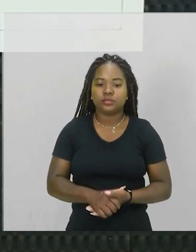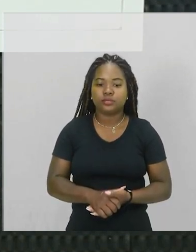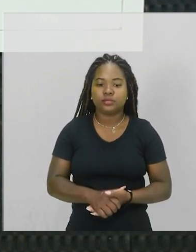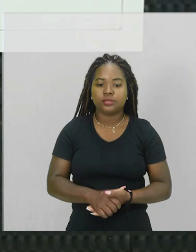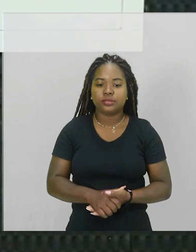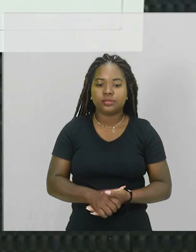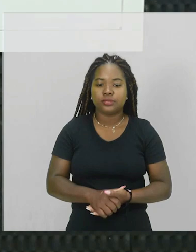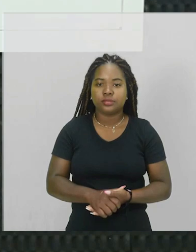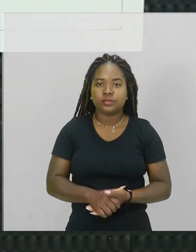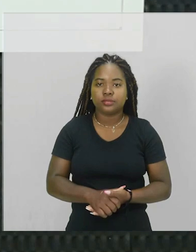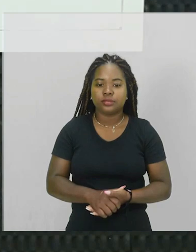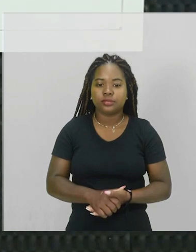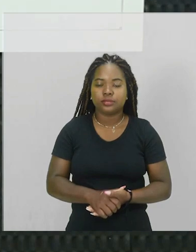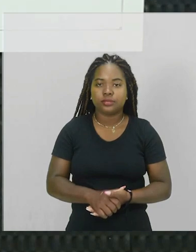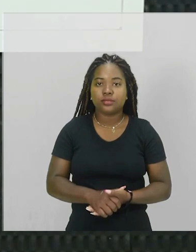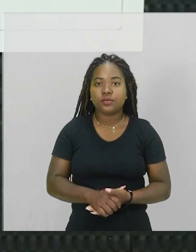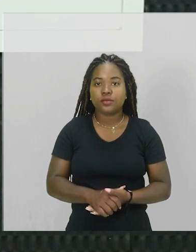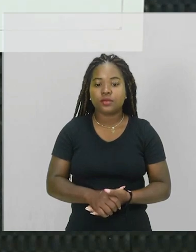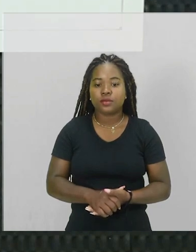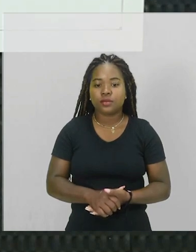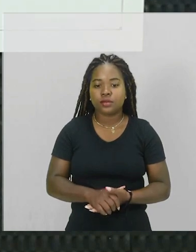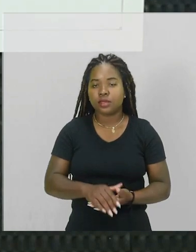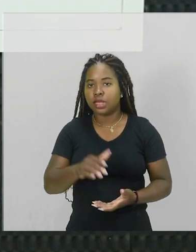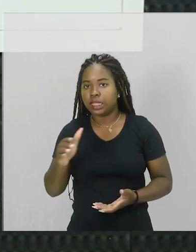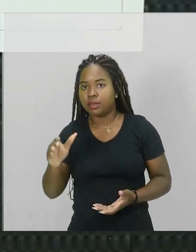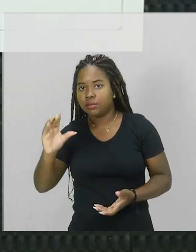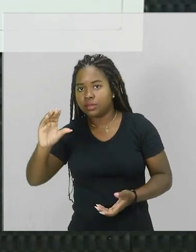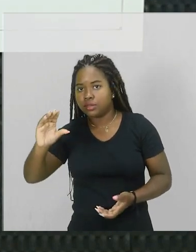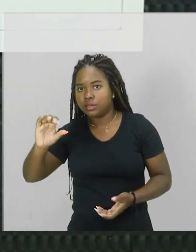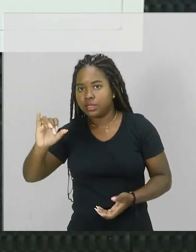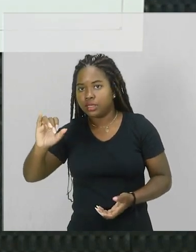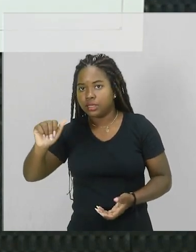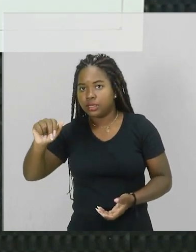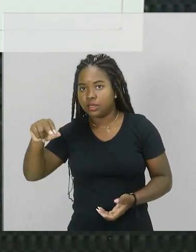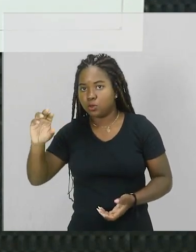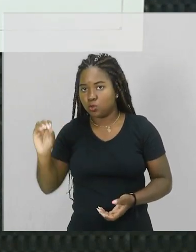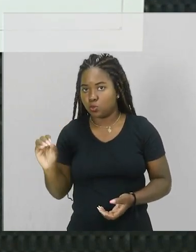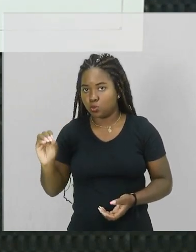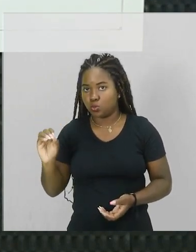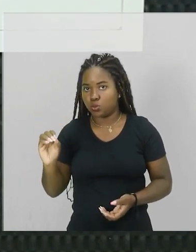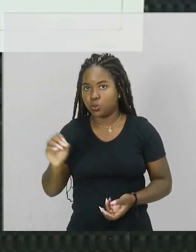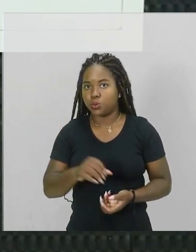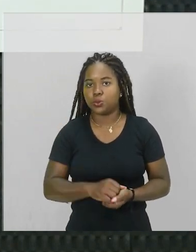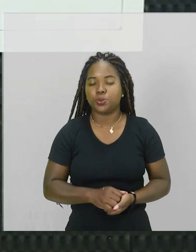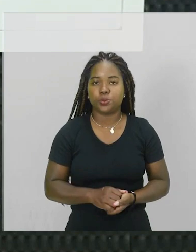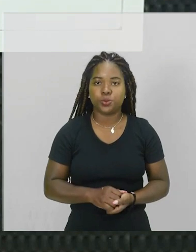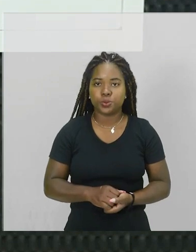certo? E o ciano.